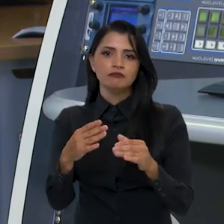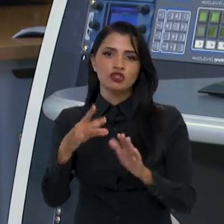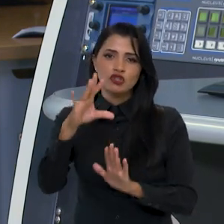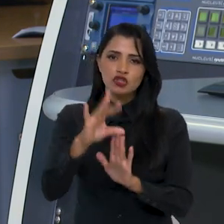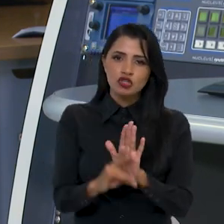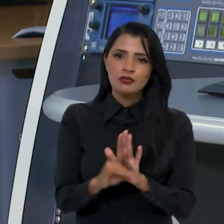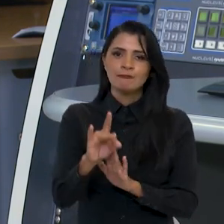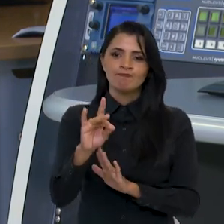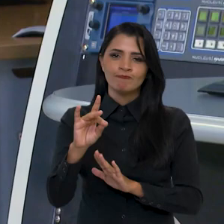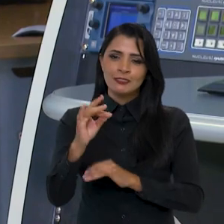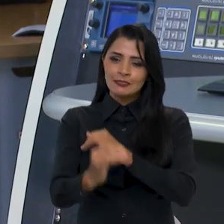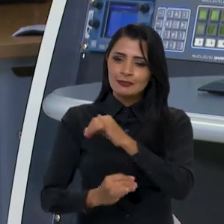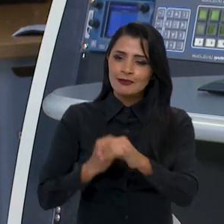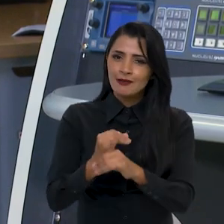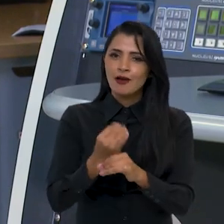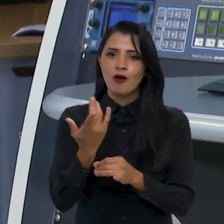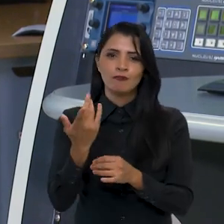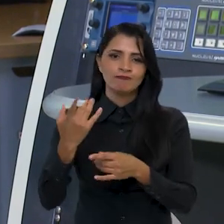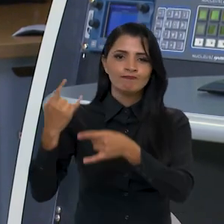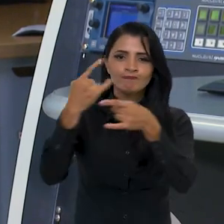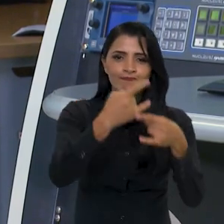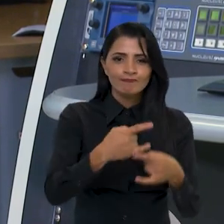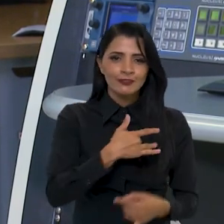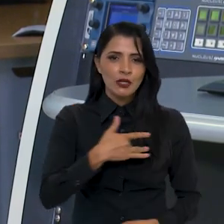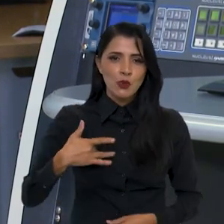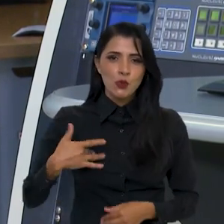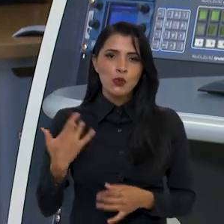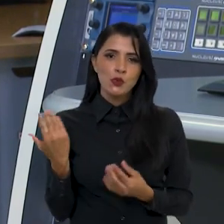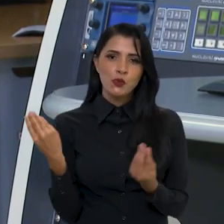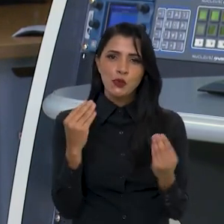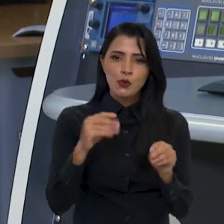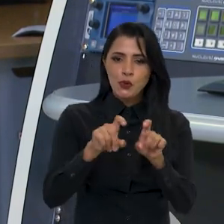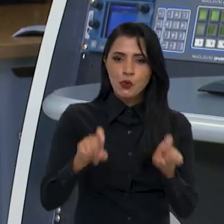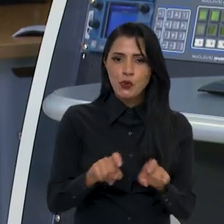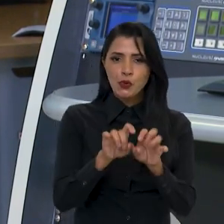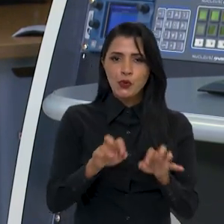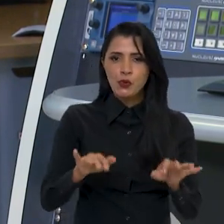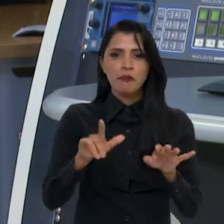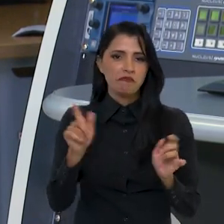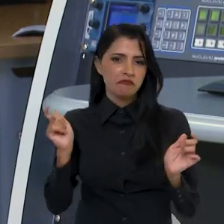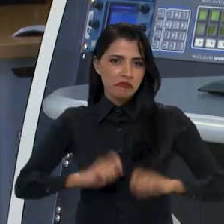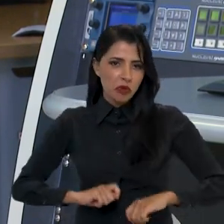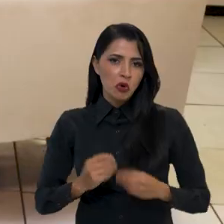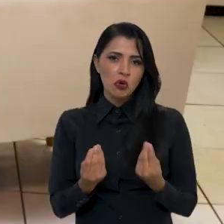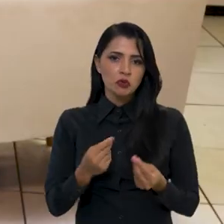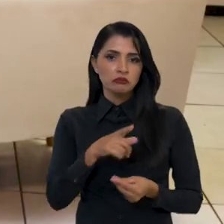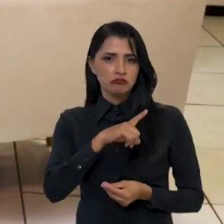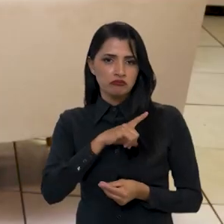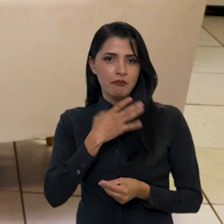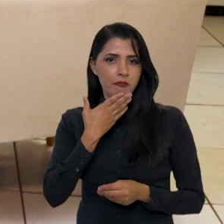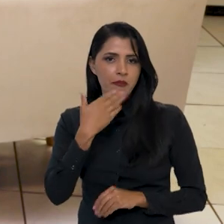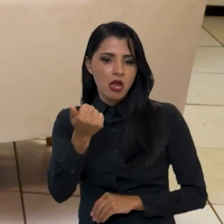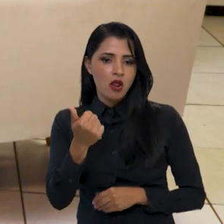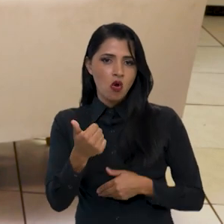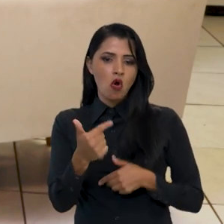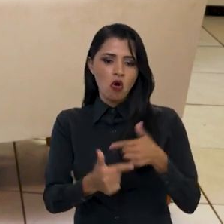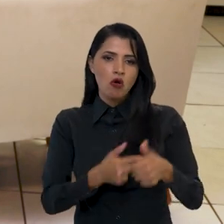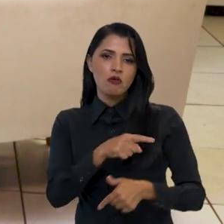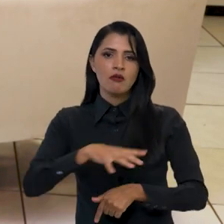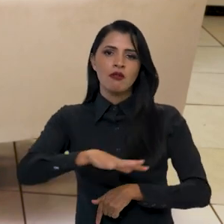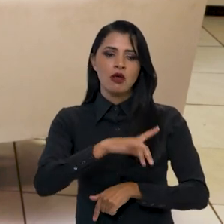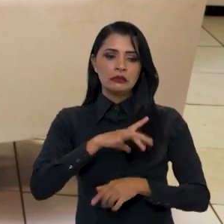de digitalização, de telesaúde, de informatização dos sistemas para que a gente possa ter uma